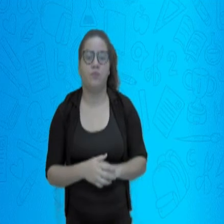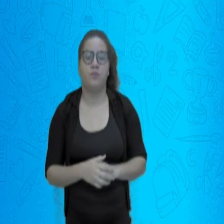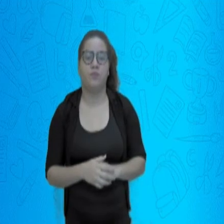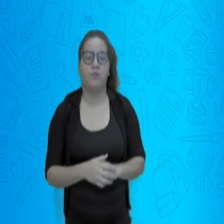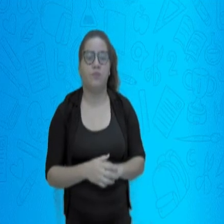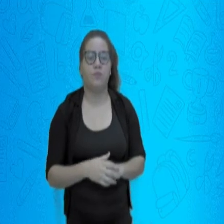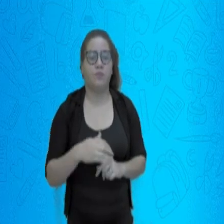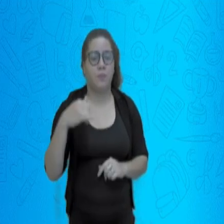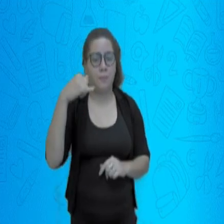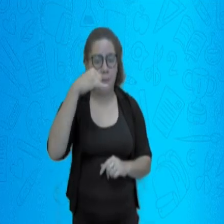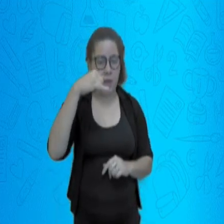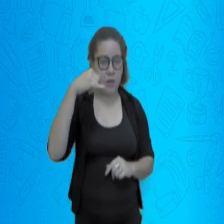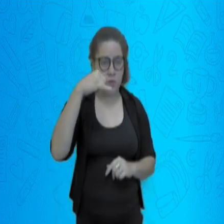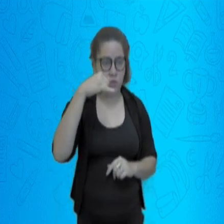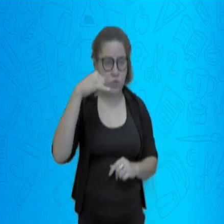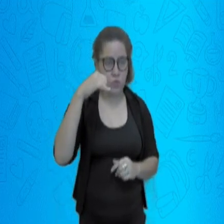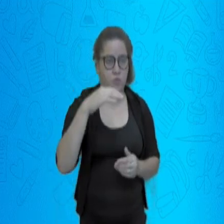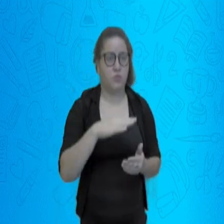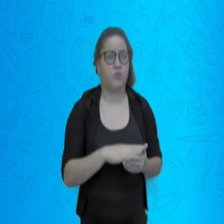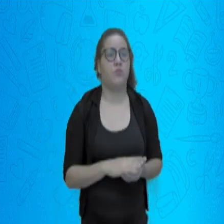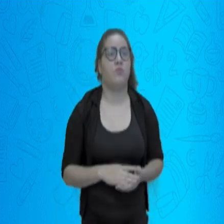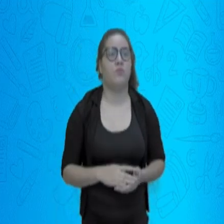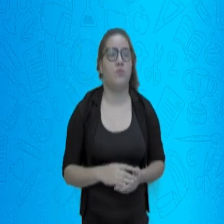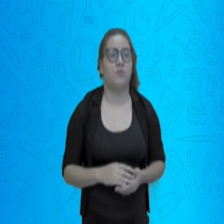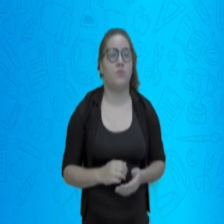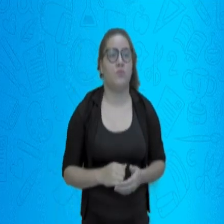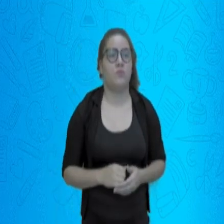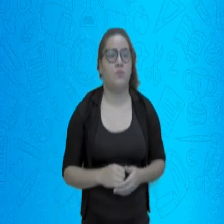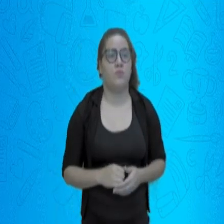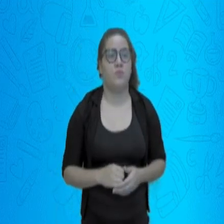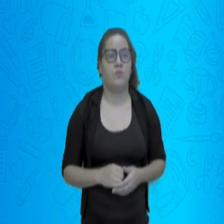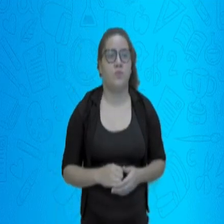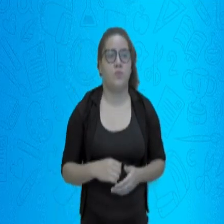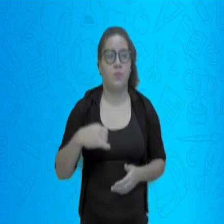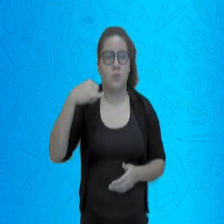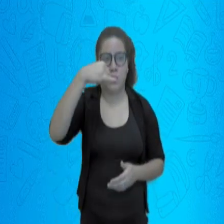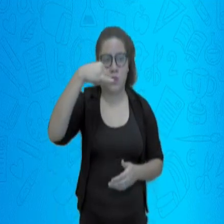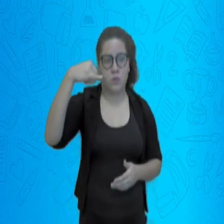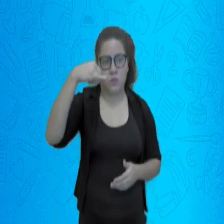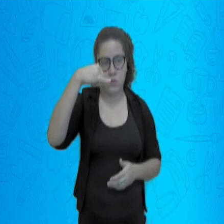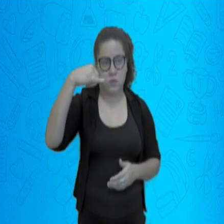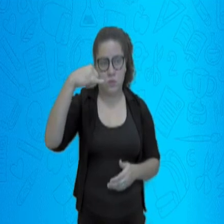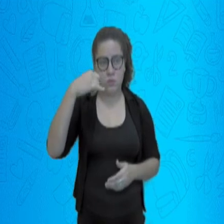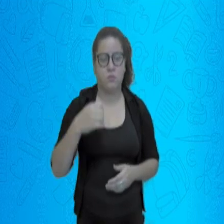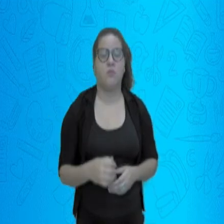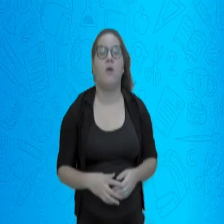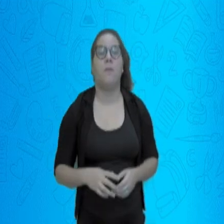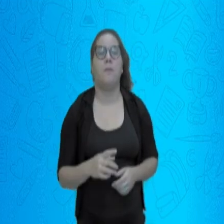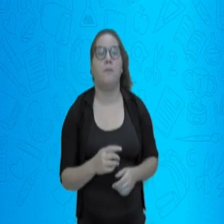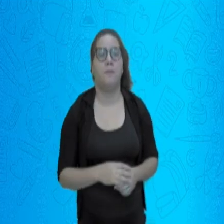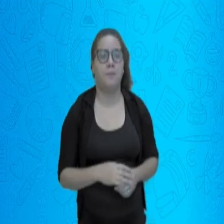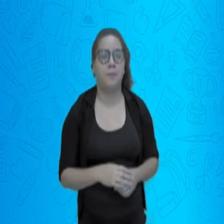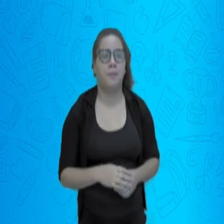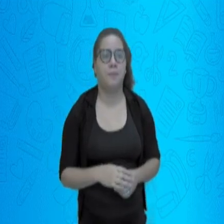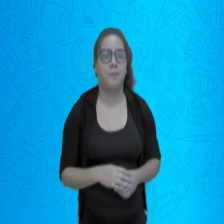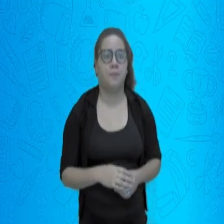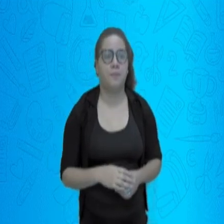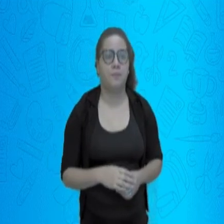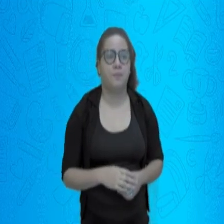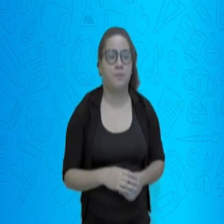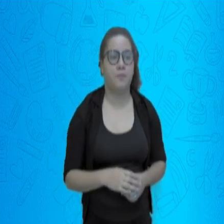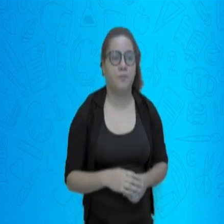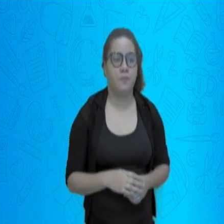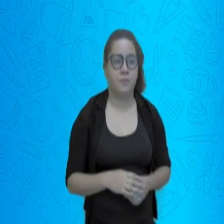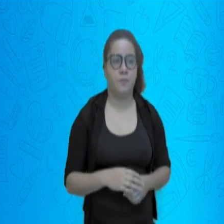menos, nós não vimos que a temperatura máxima menos a temperatura mínima? Menos, +1, menos.